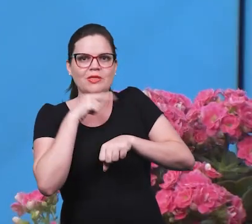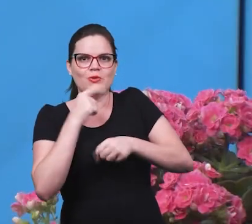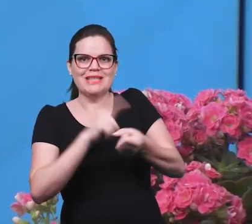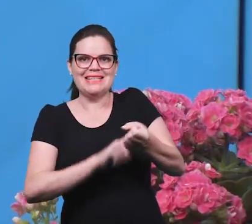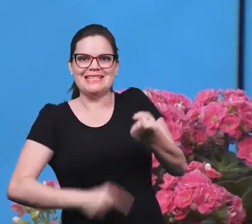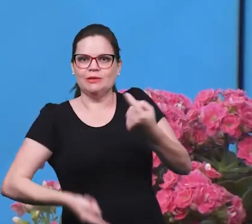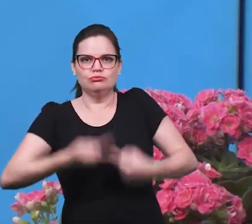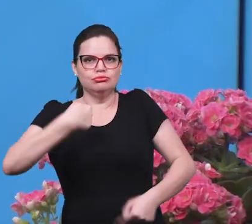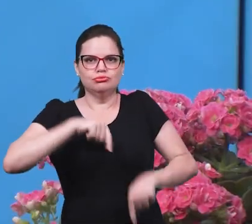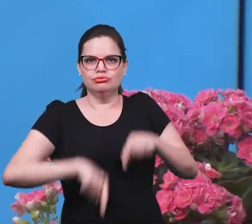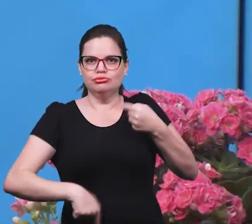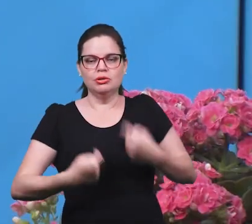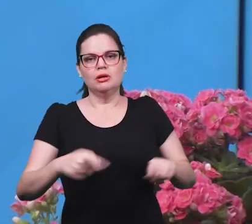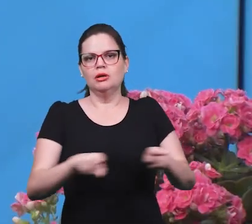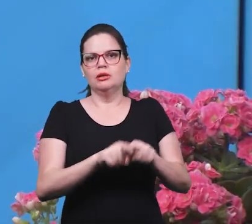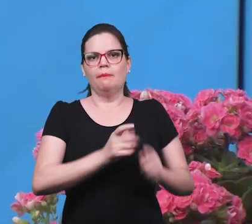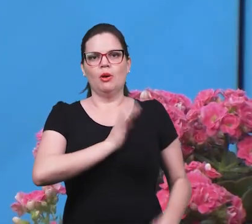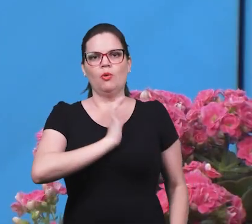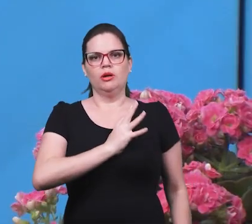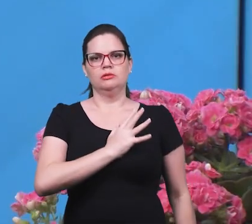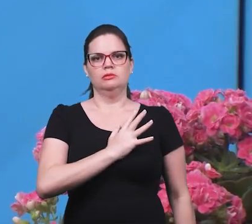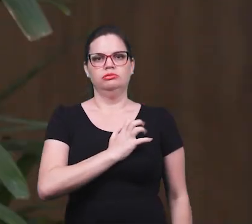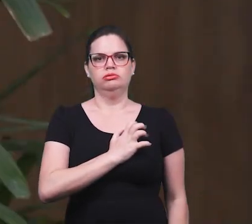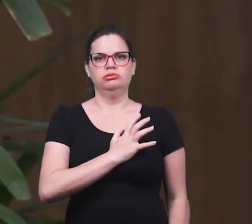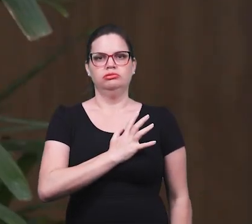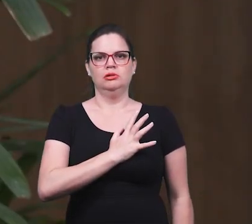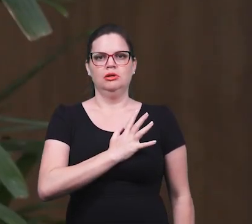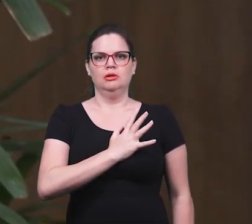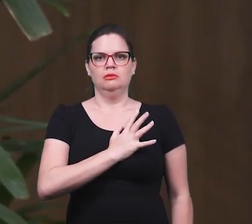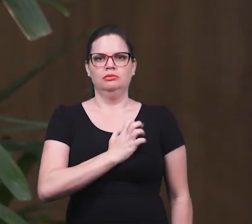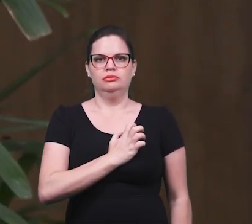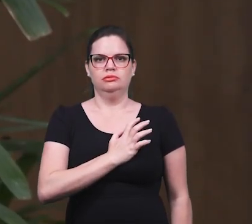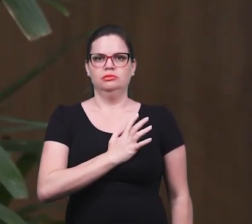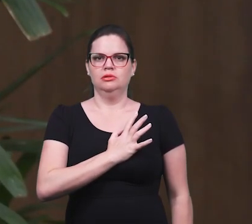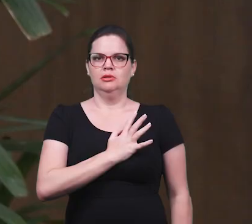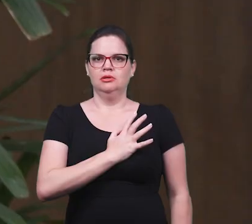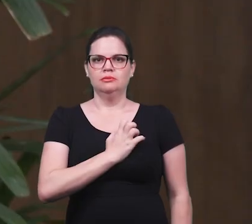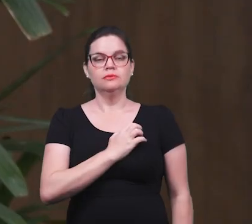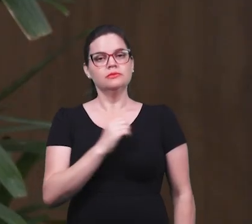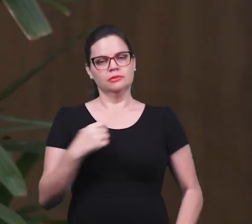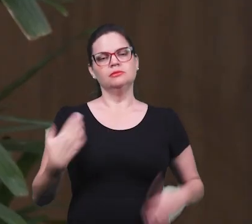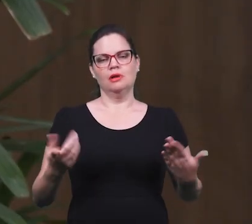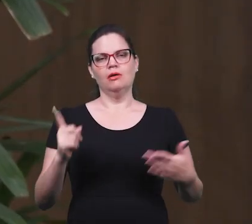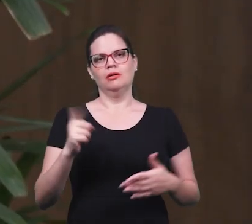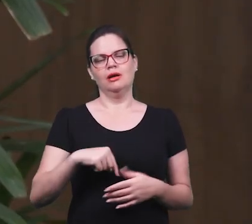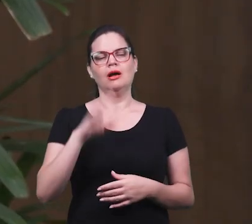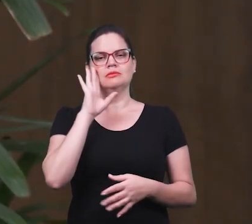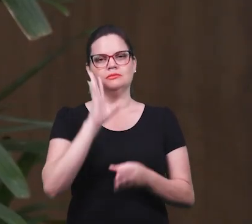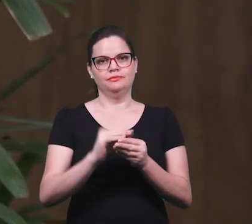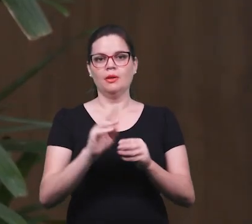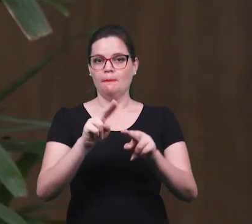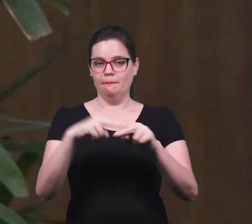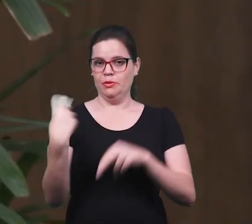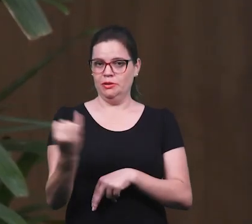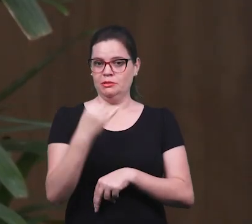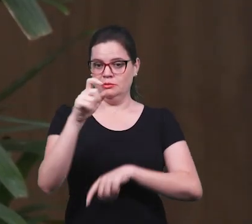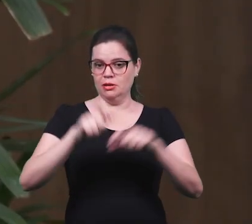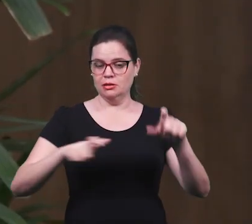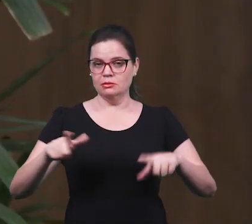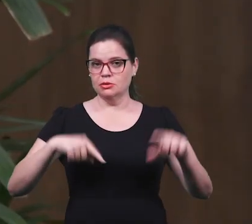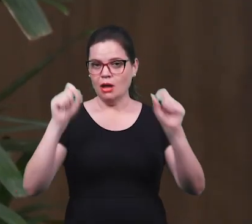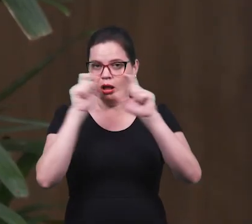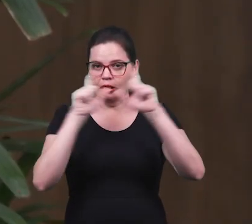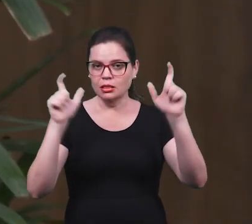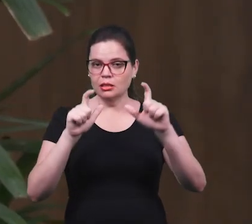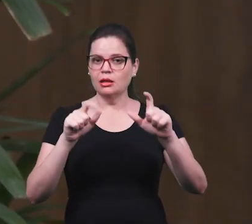e tem algumas outras ainda. Entendi. Então, por isso que é importante que as pessoas estejam atentas e